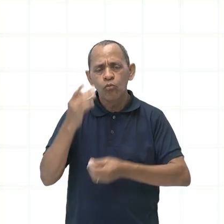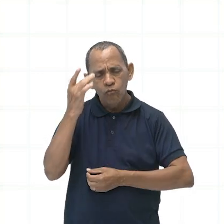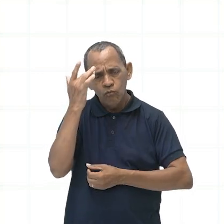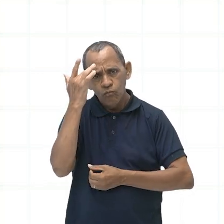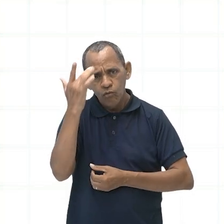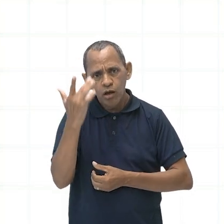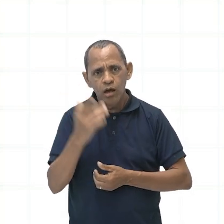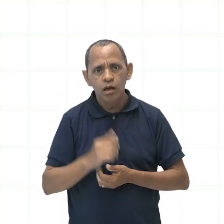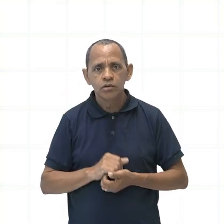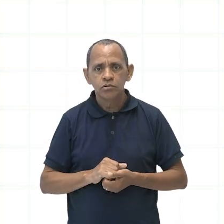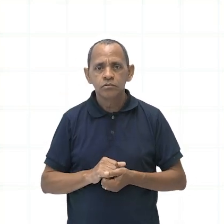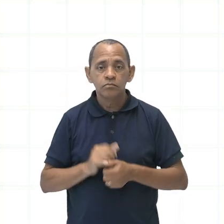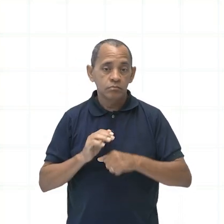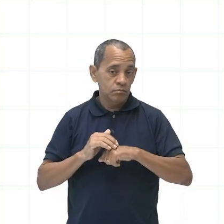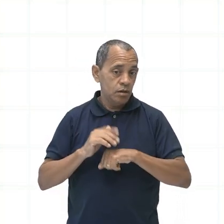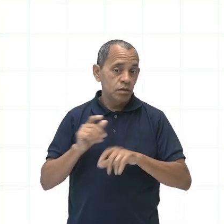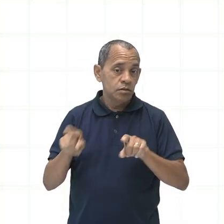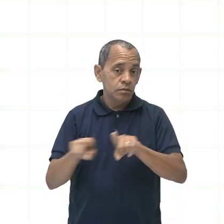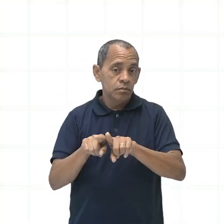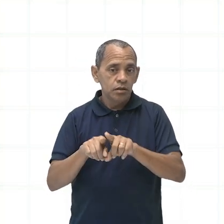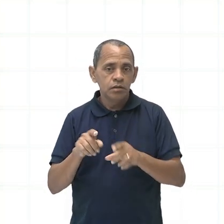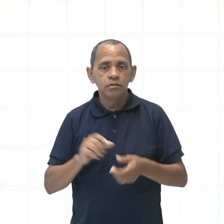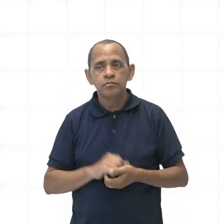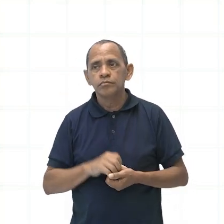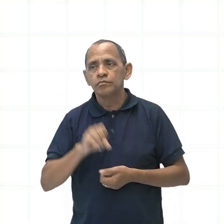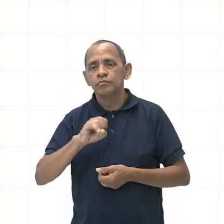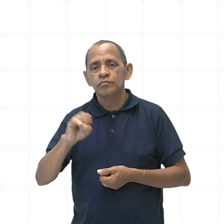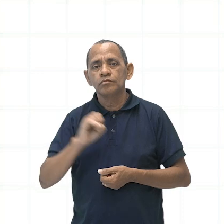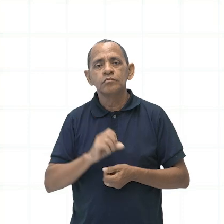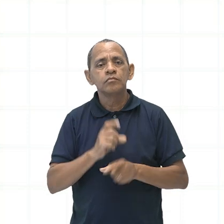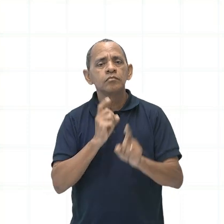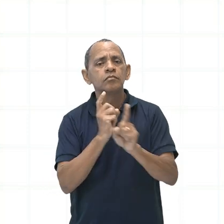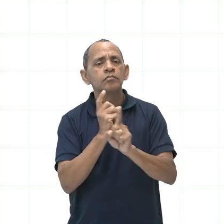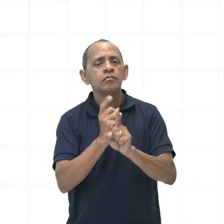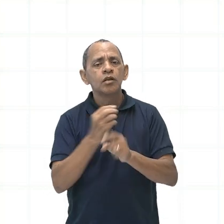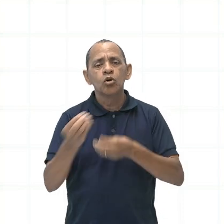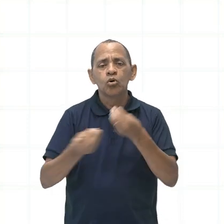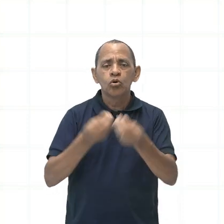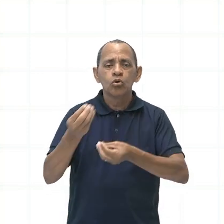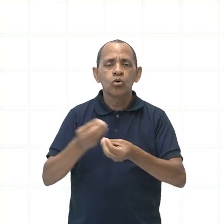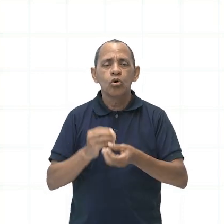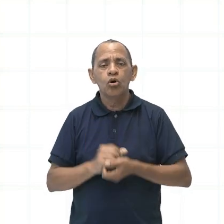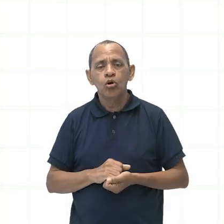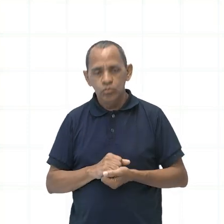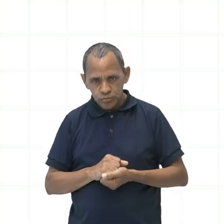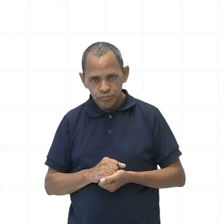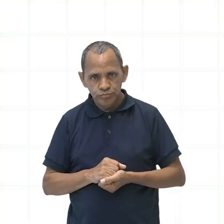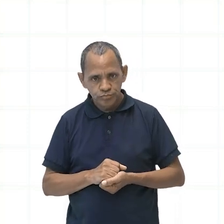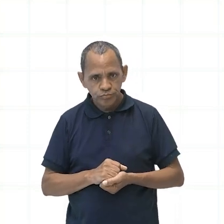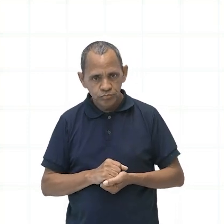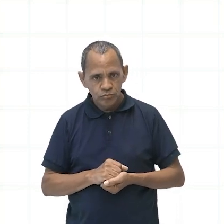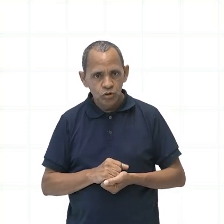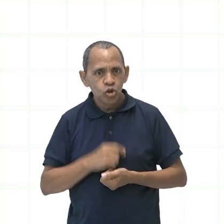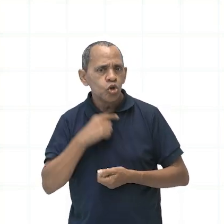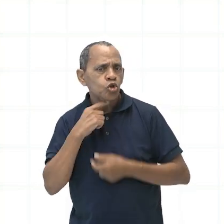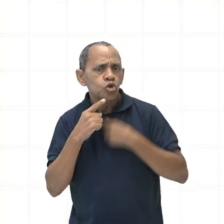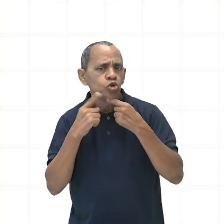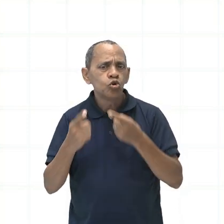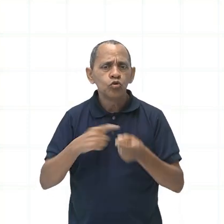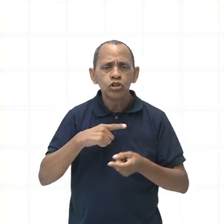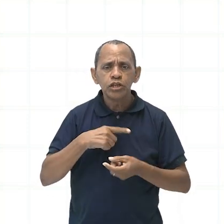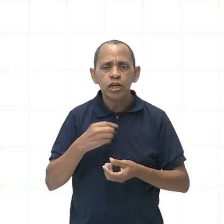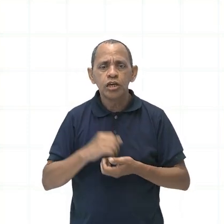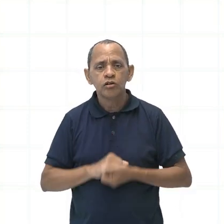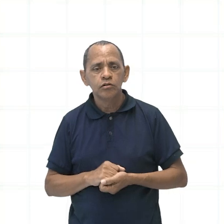dessas formas de ficar mais fácil, professora, se eu me deparar com um como é que eu posso tirar a minha dúvida se ele realmente